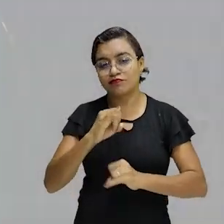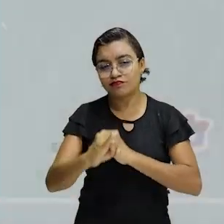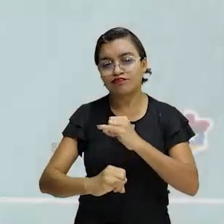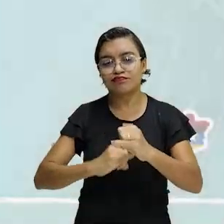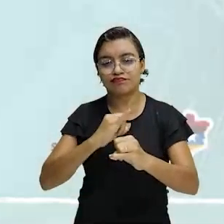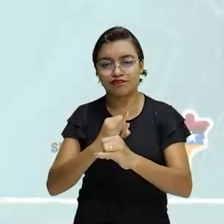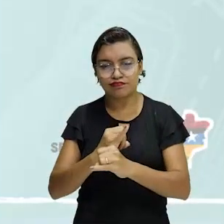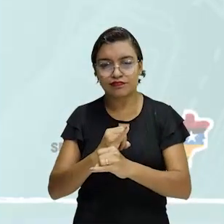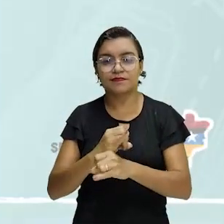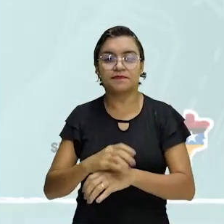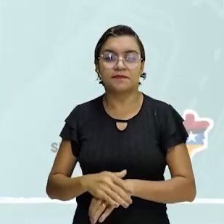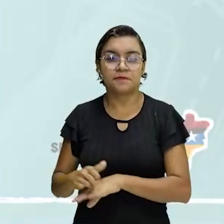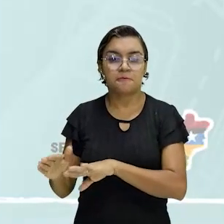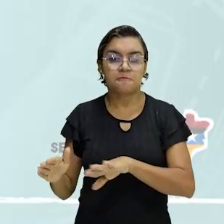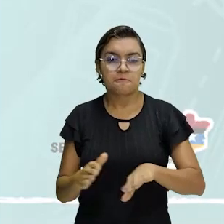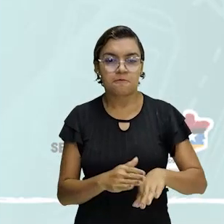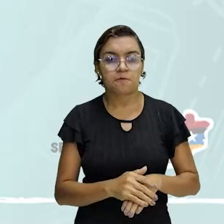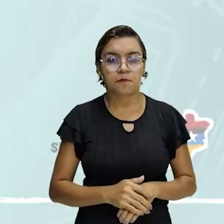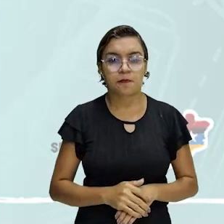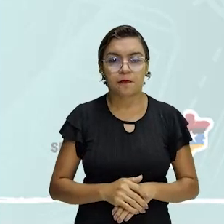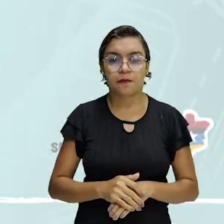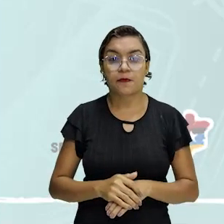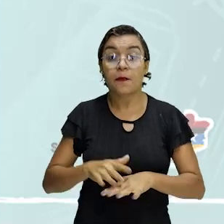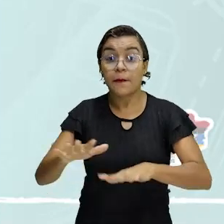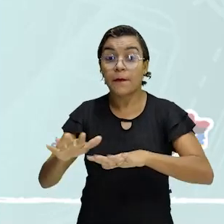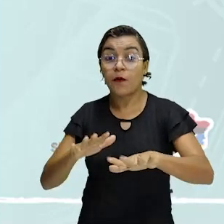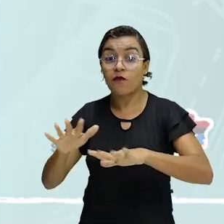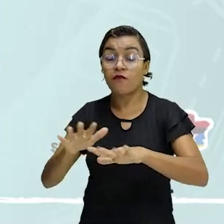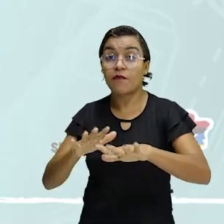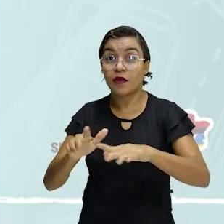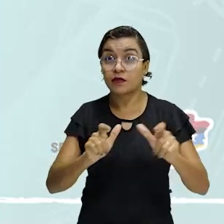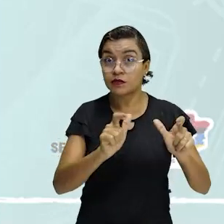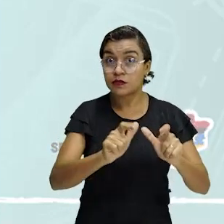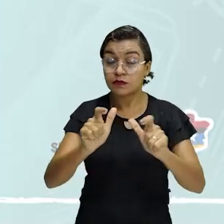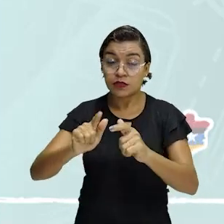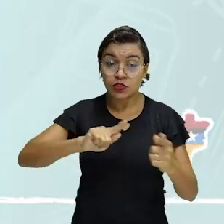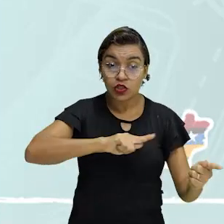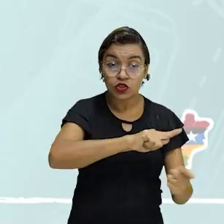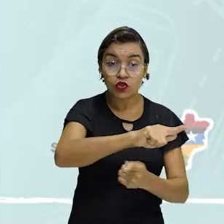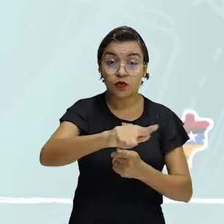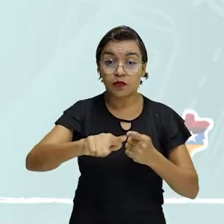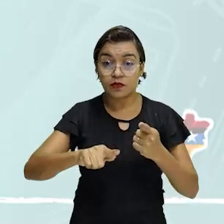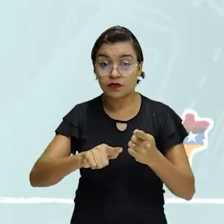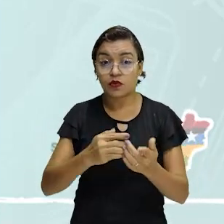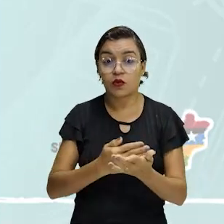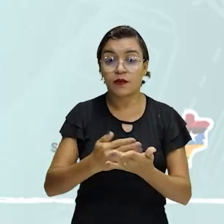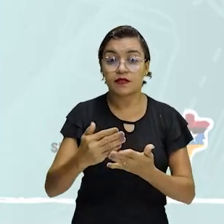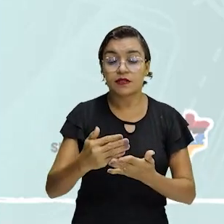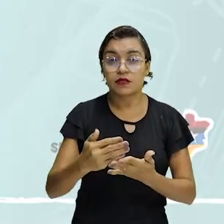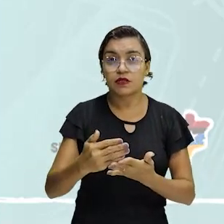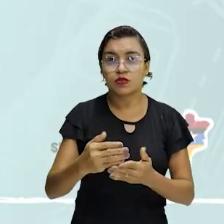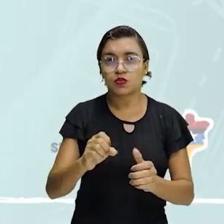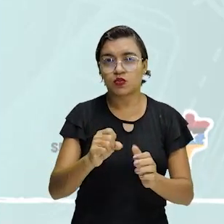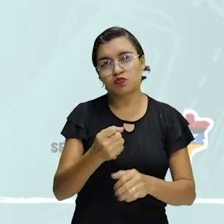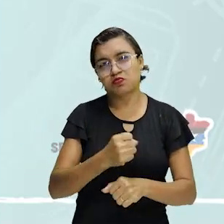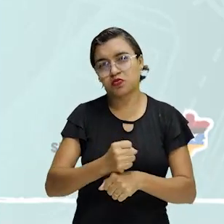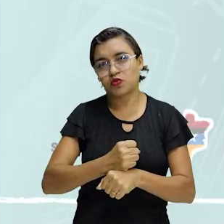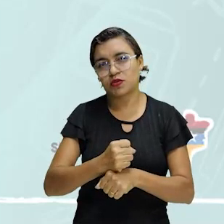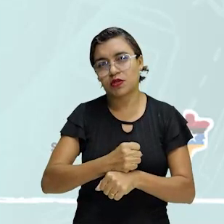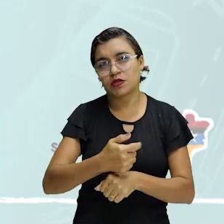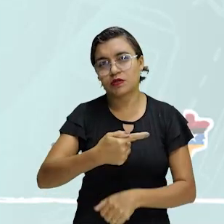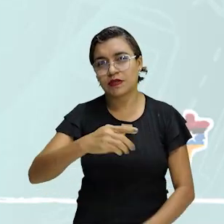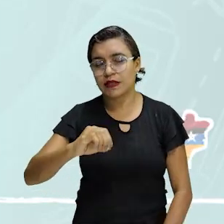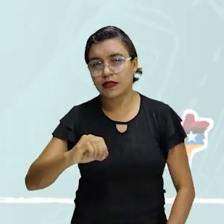só, movimentos ambientais globais. Surgiram ali nos anos 70, principalmente, mas a partir dos anos 90 e